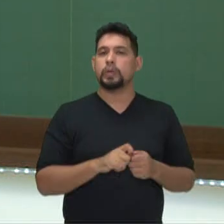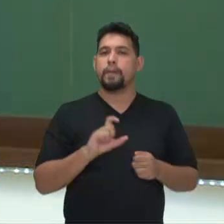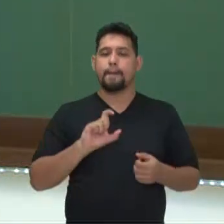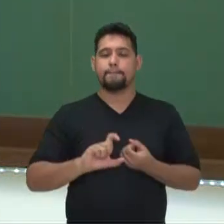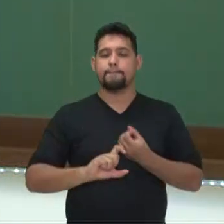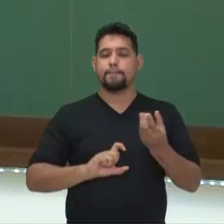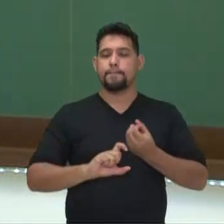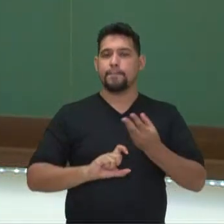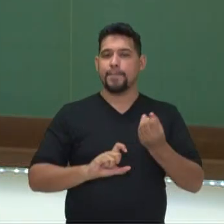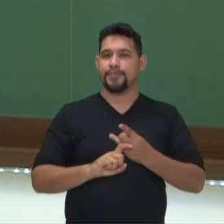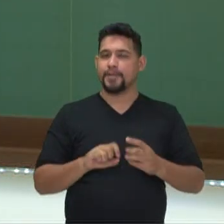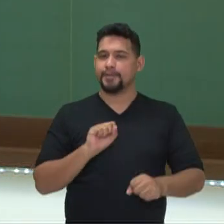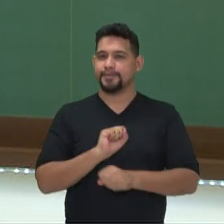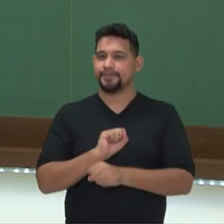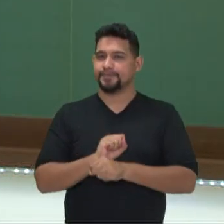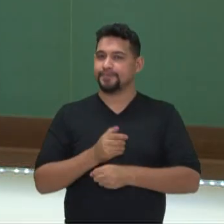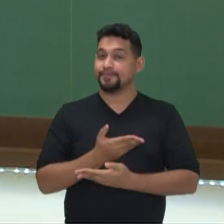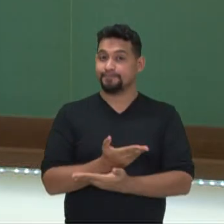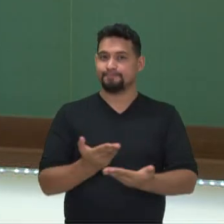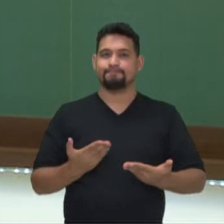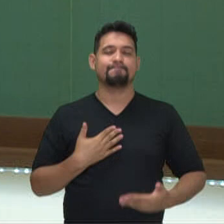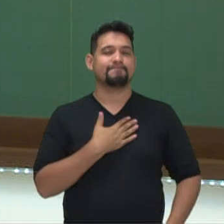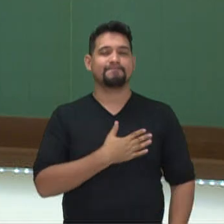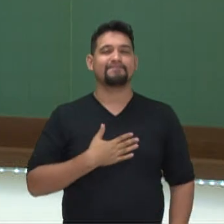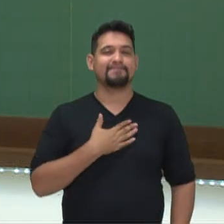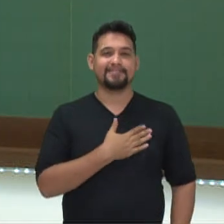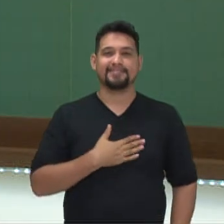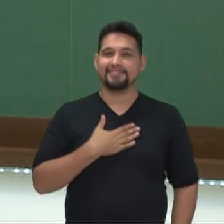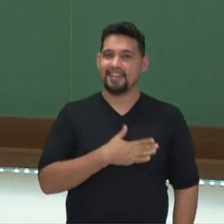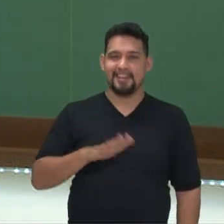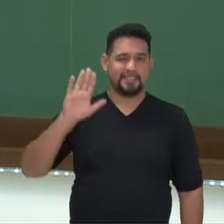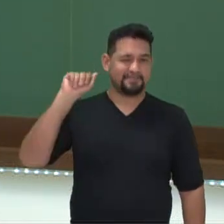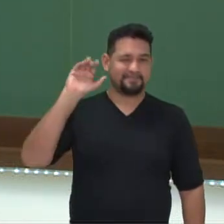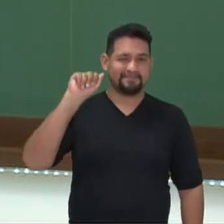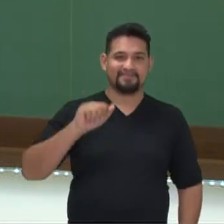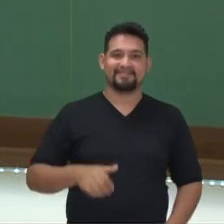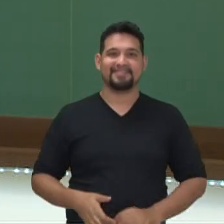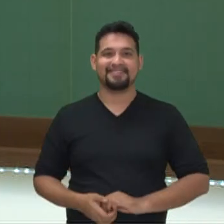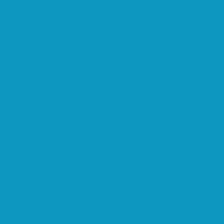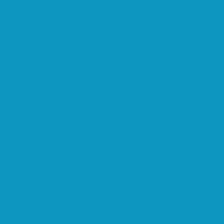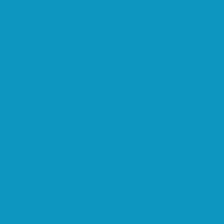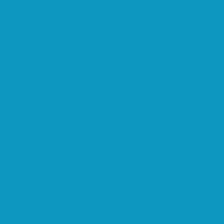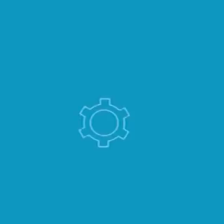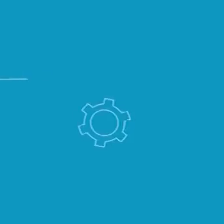de potência. Eu espero que vocês tenham gostado e até breve!